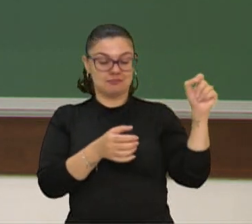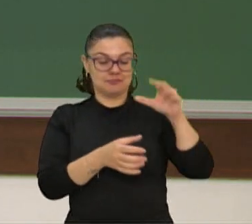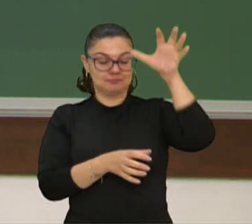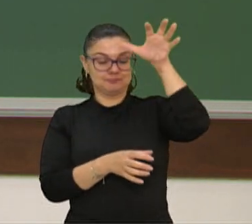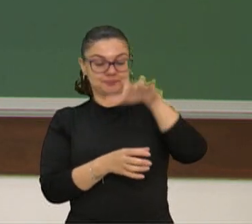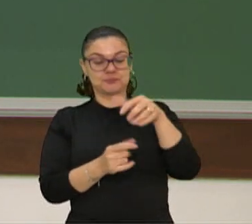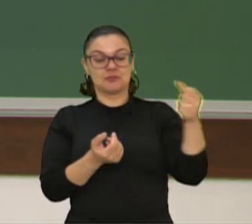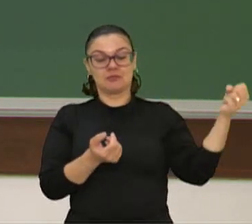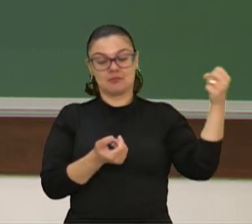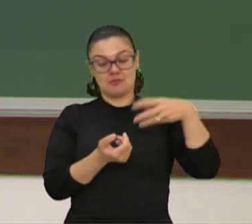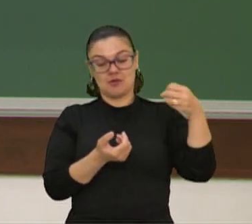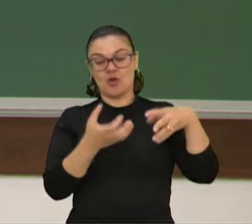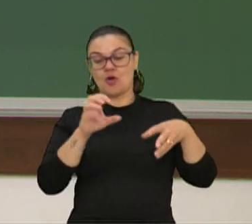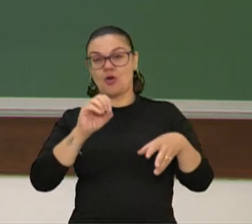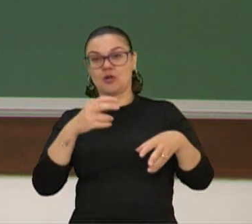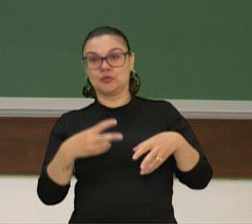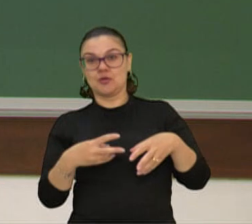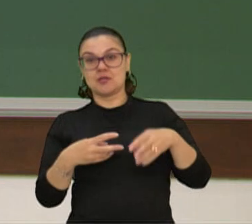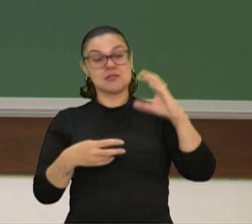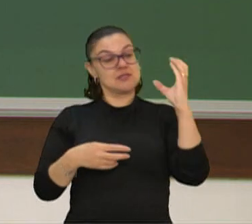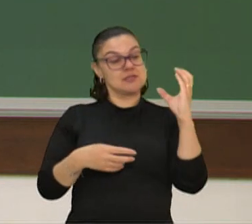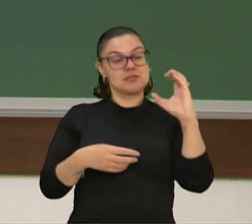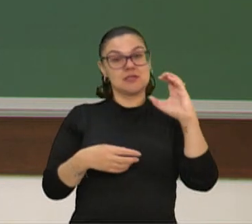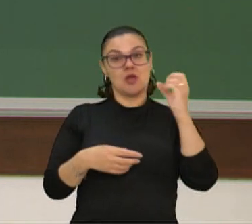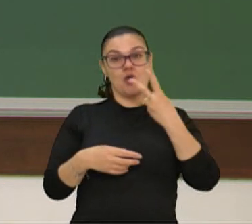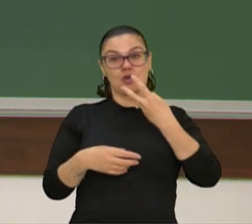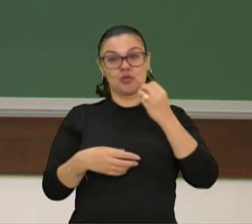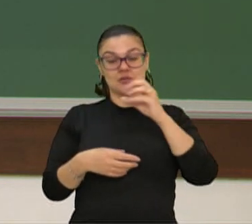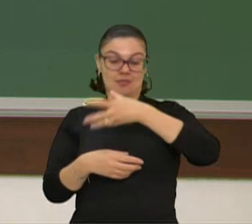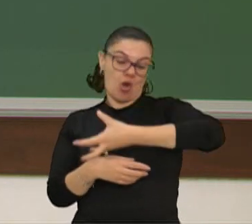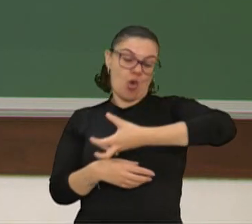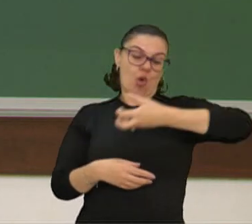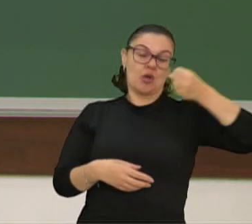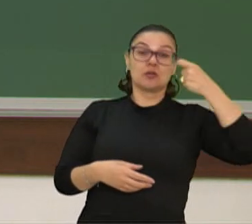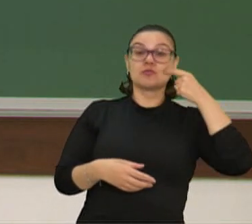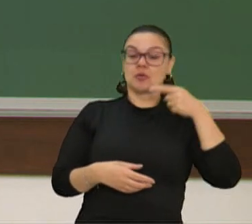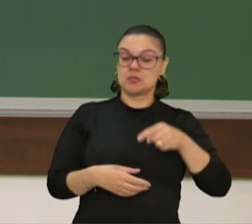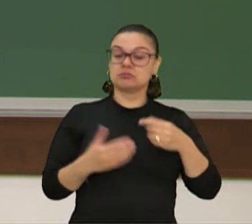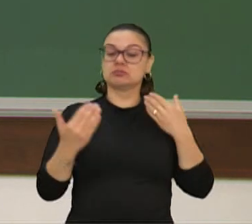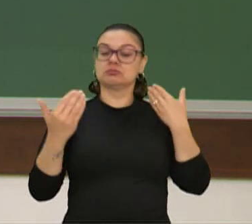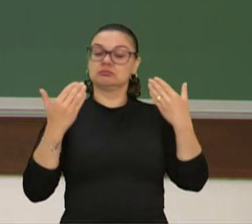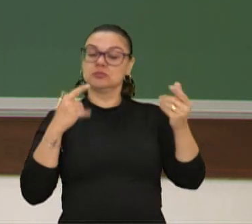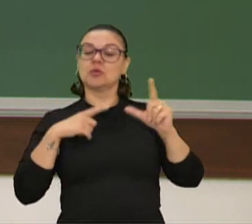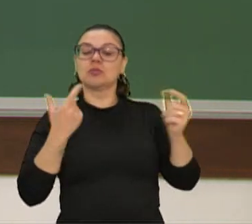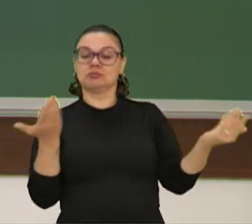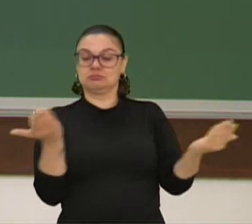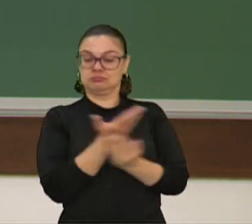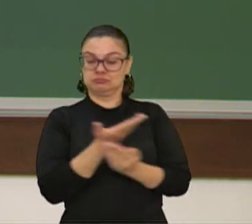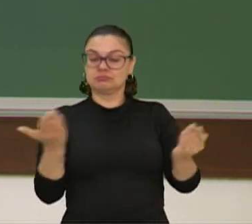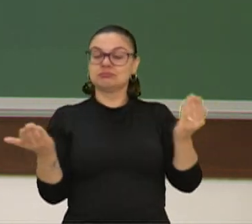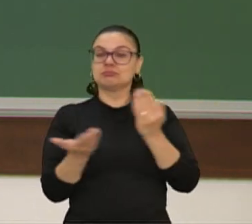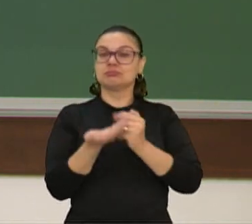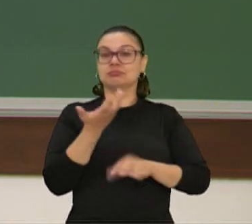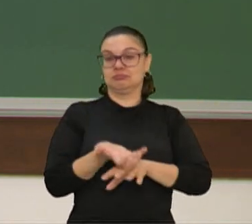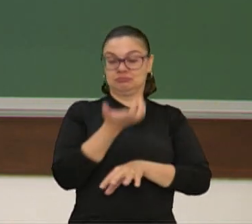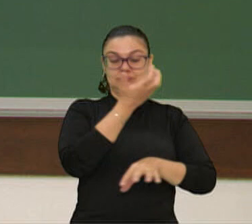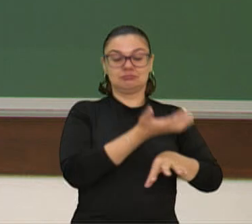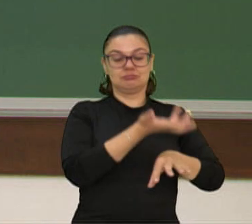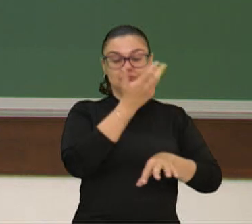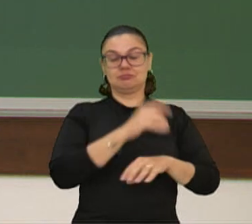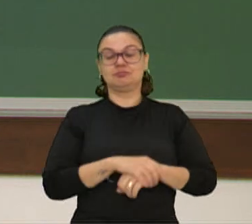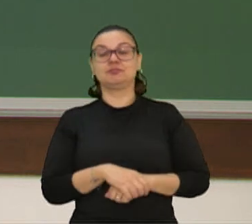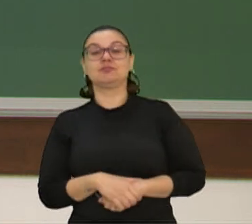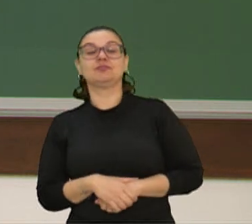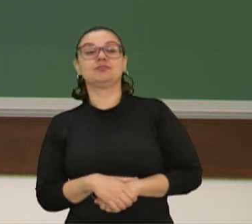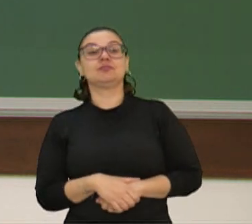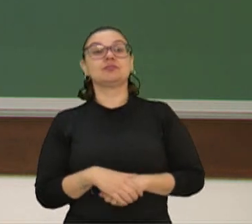oxigênio e capturou esse gás carbônico. Então eles já começaram a ter uma ideia dessas trocas de gases com as plantas.